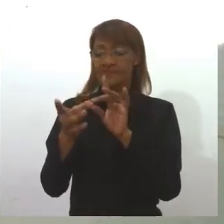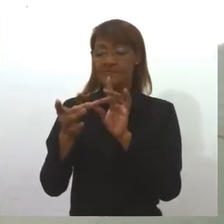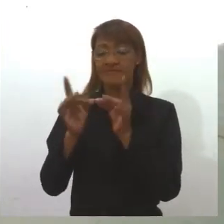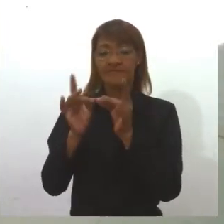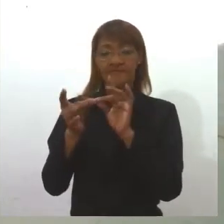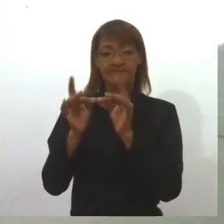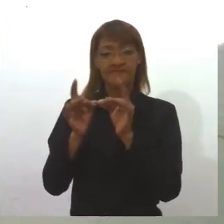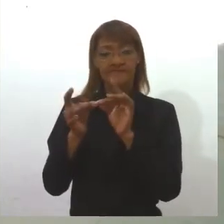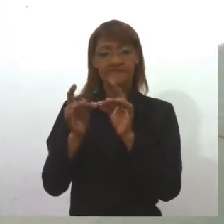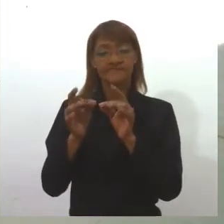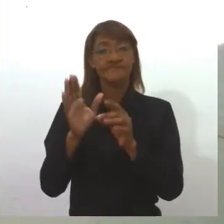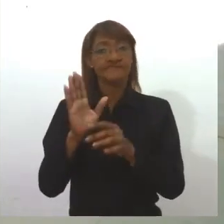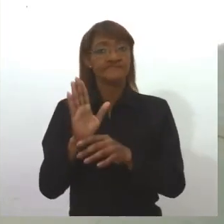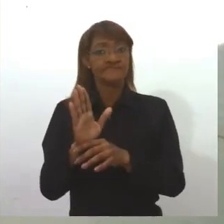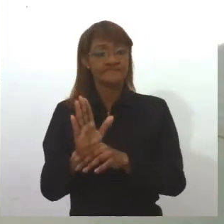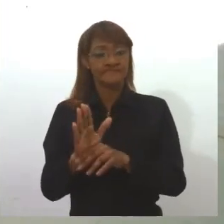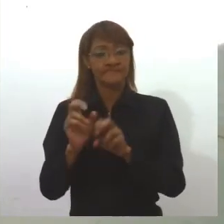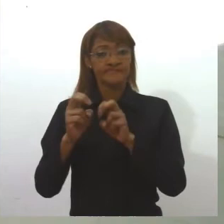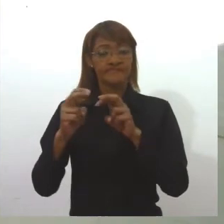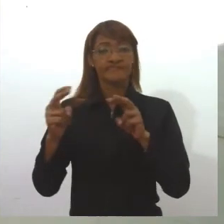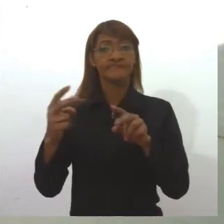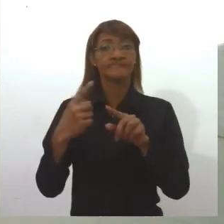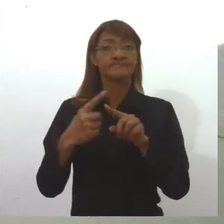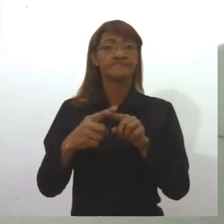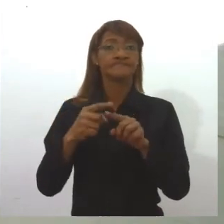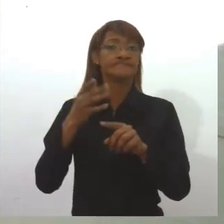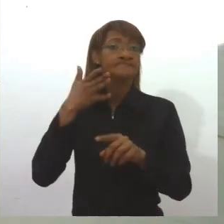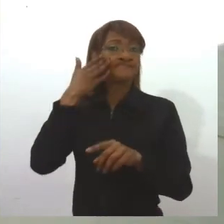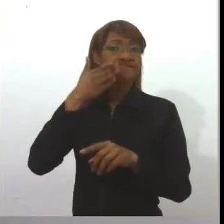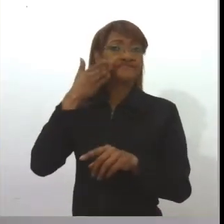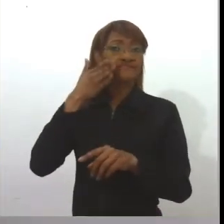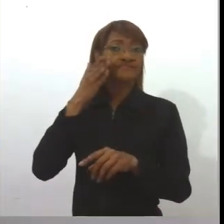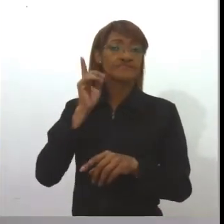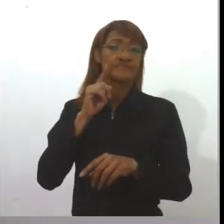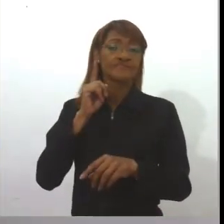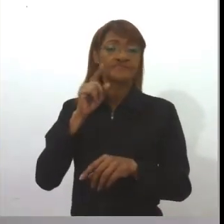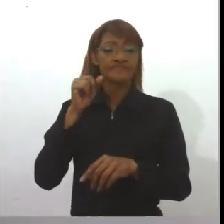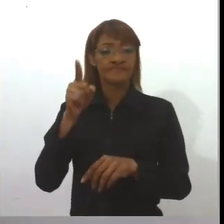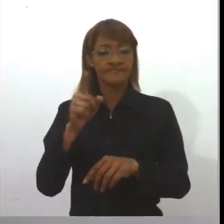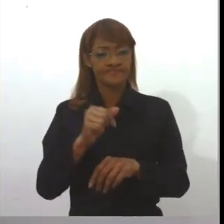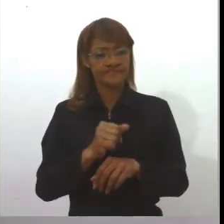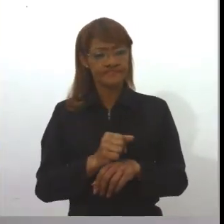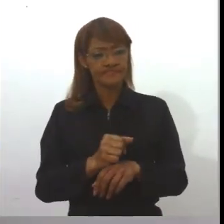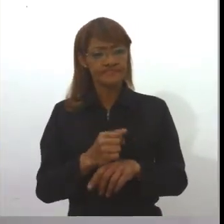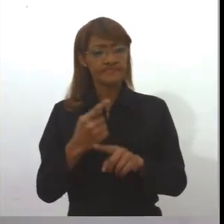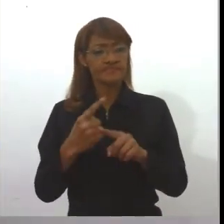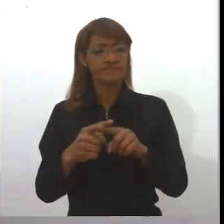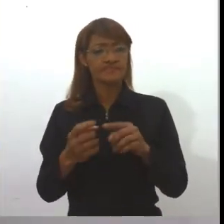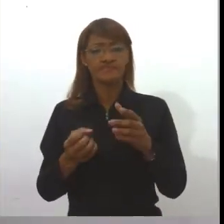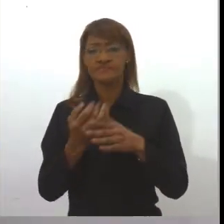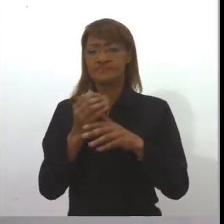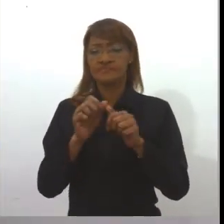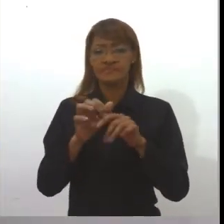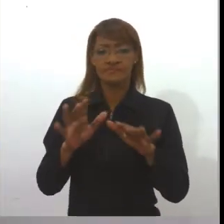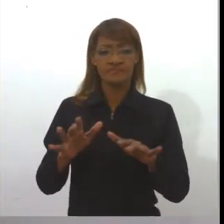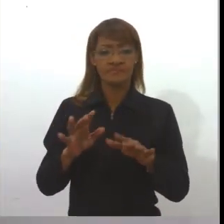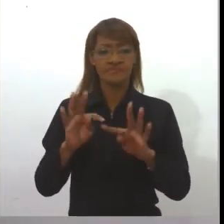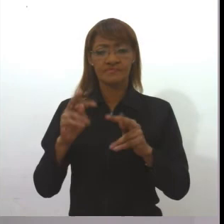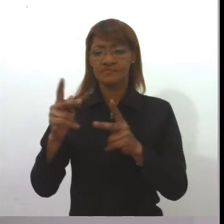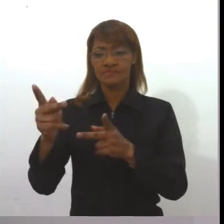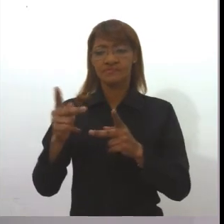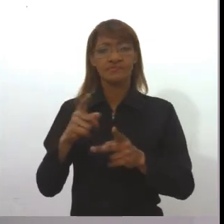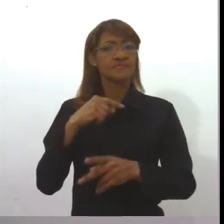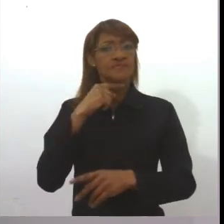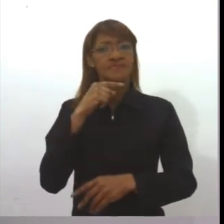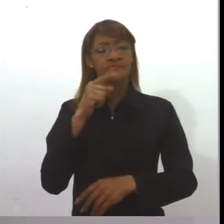virtual pelos palestrantes lá dos Estados Unidos e outras de forma presencial. Infelizmente, por conta da pandemia, nem todos os convidados que viriam conseguiram